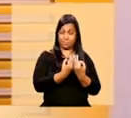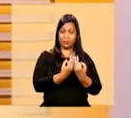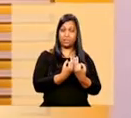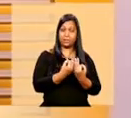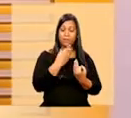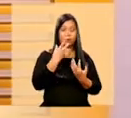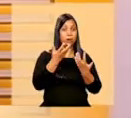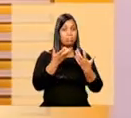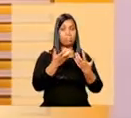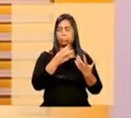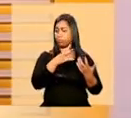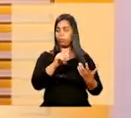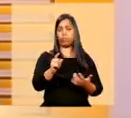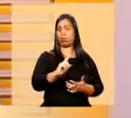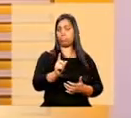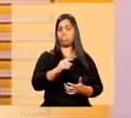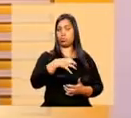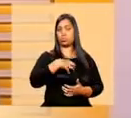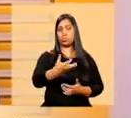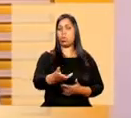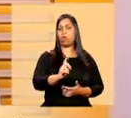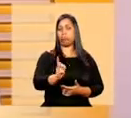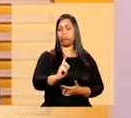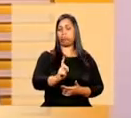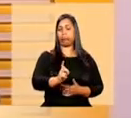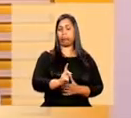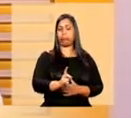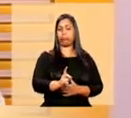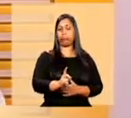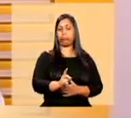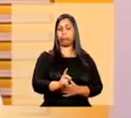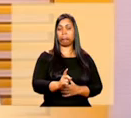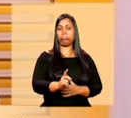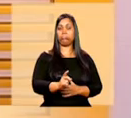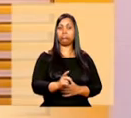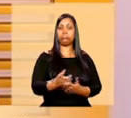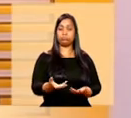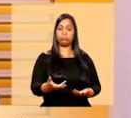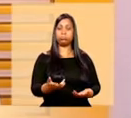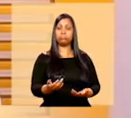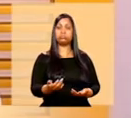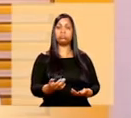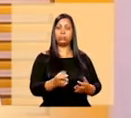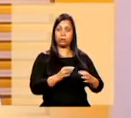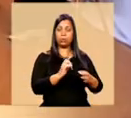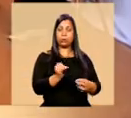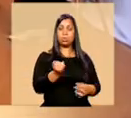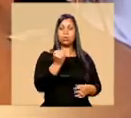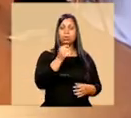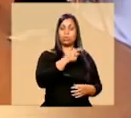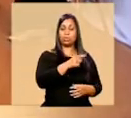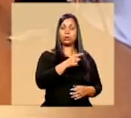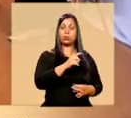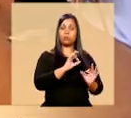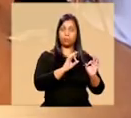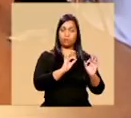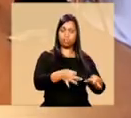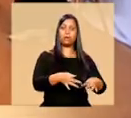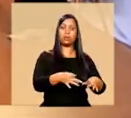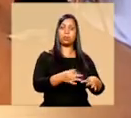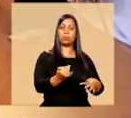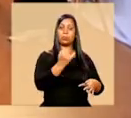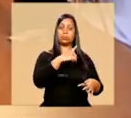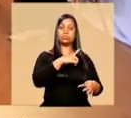alguém da família falar, não, ele não vai ser doador... É isso que acaba valendo no final. É isso que acaba valendo no